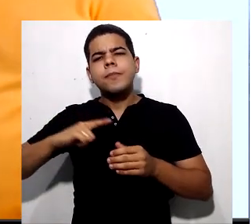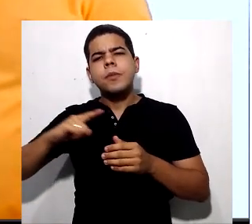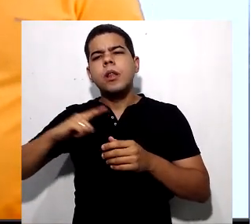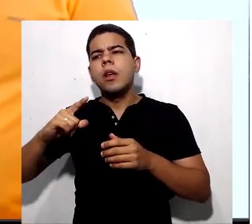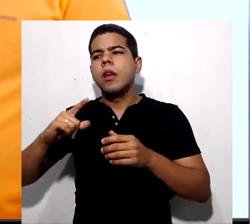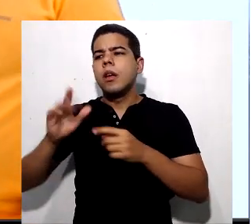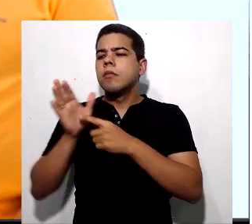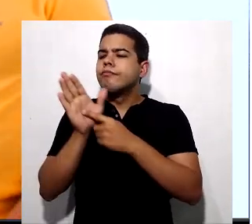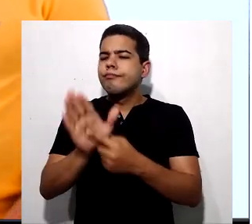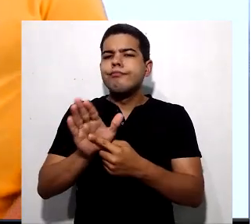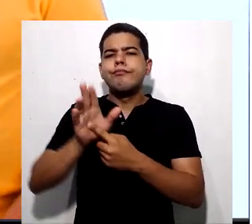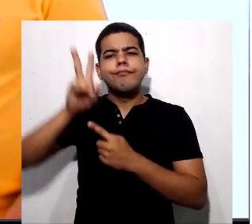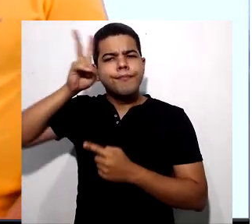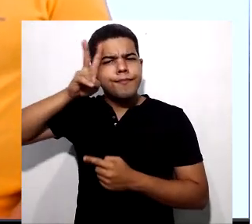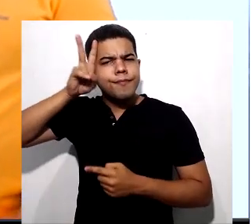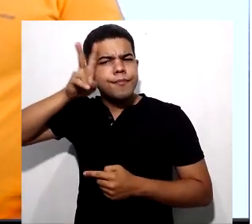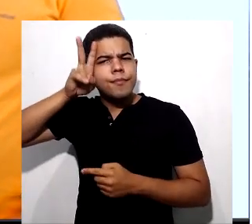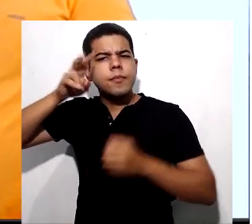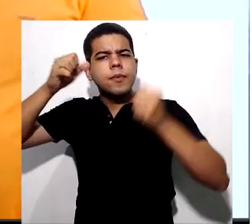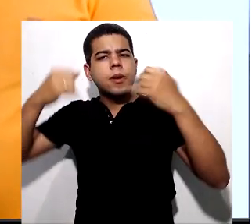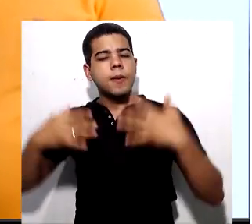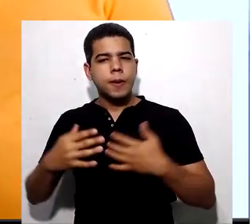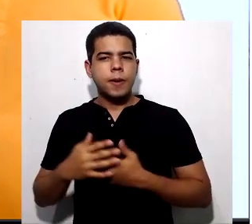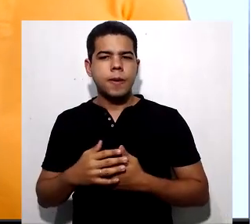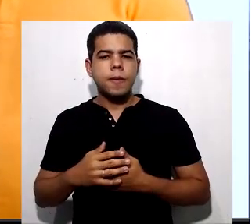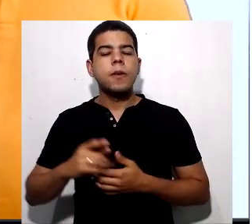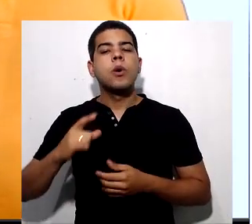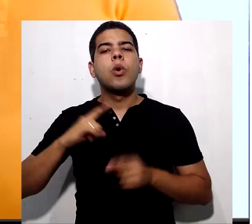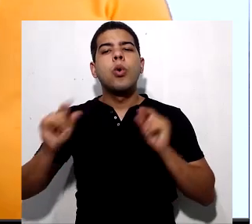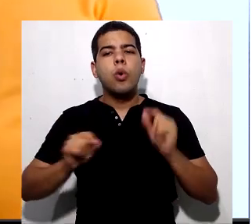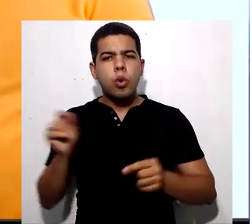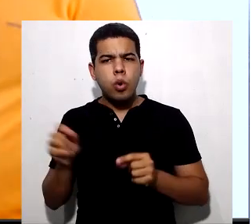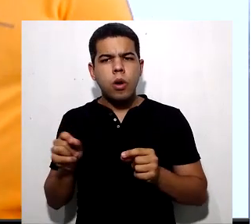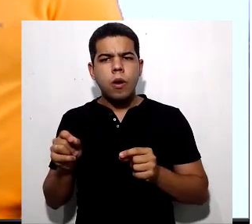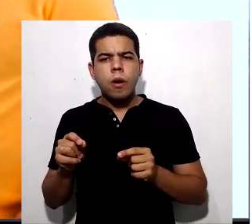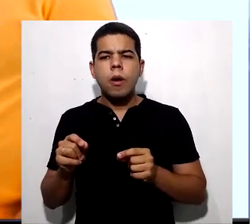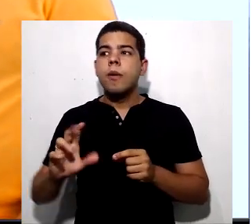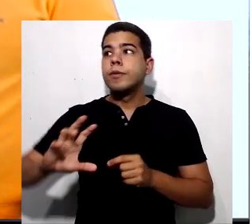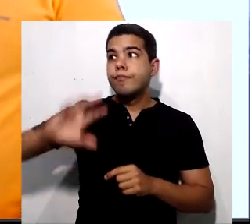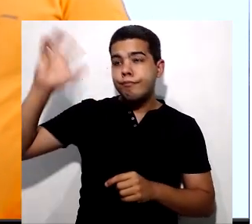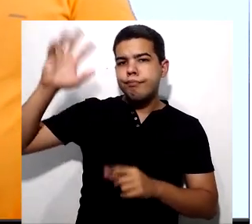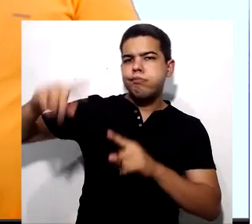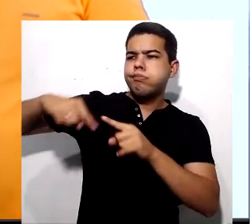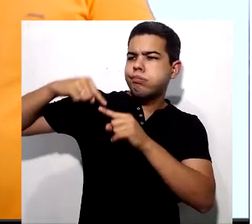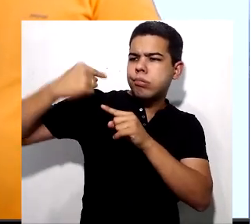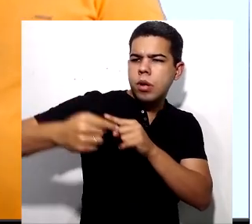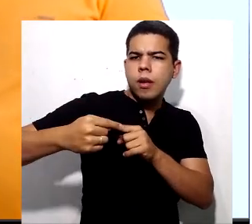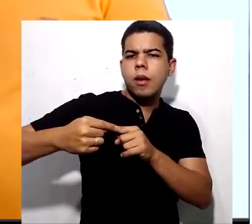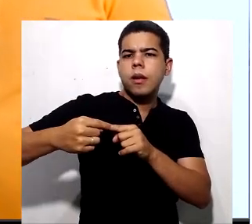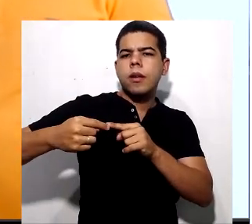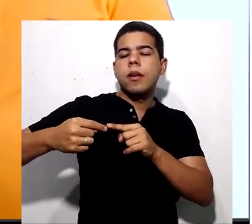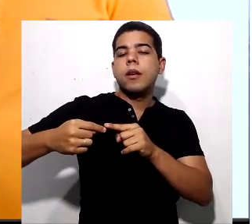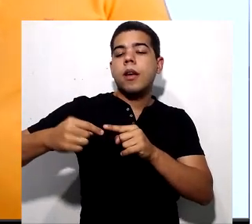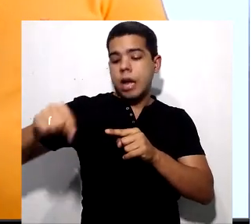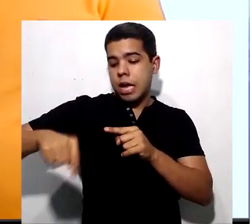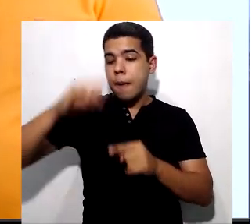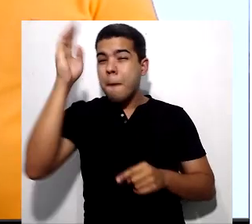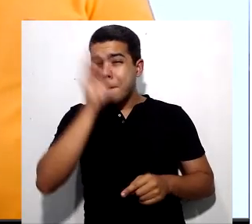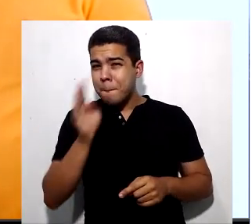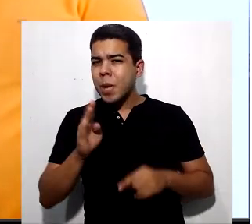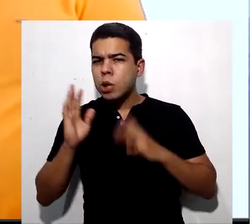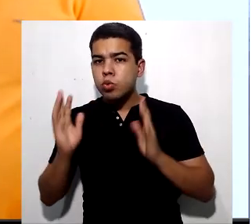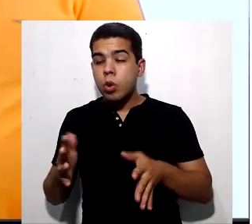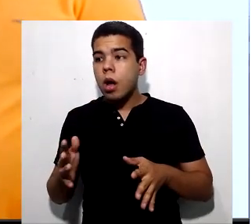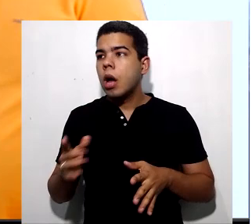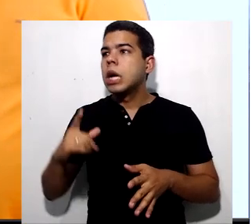fato histórico, que é, no caso, posterior à vinda dela. Ela já estava no Brasil, quando de repente